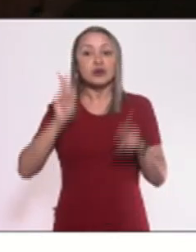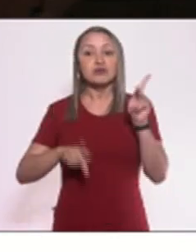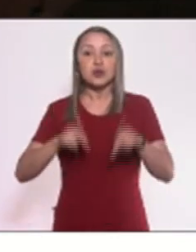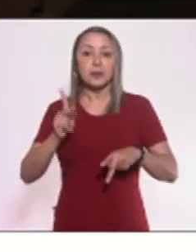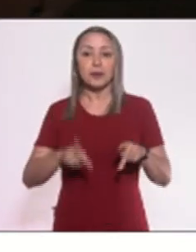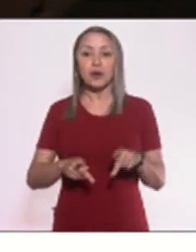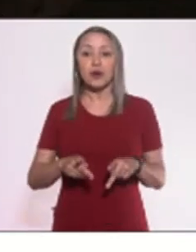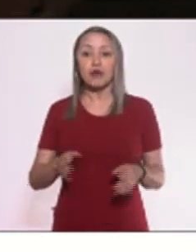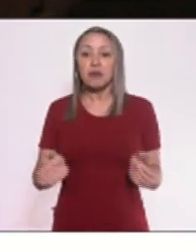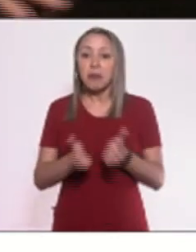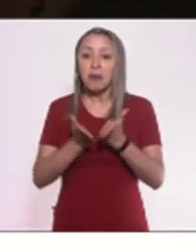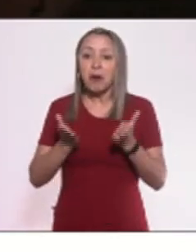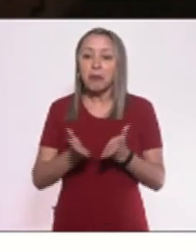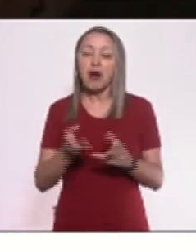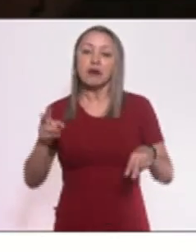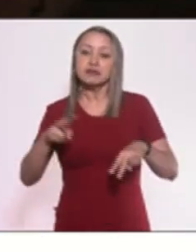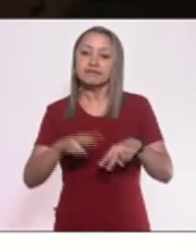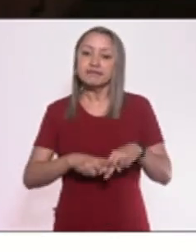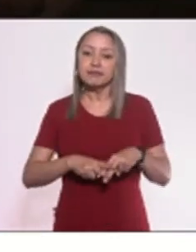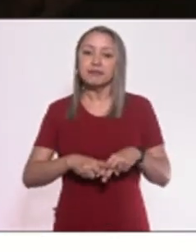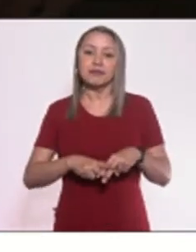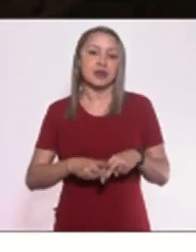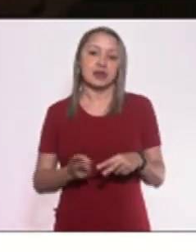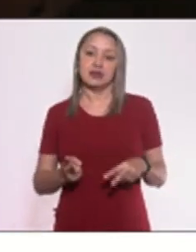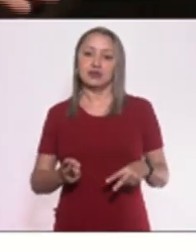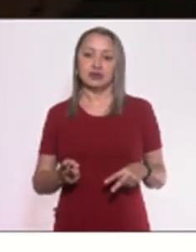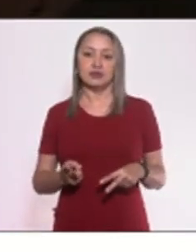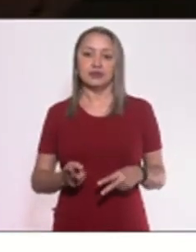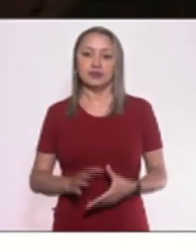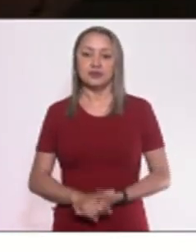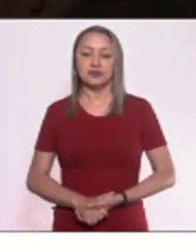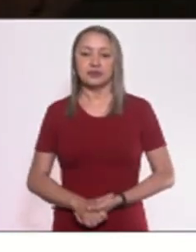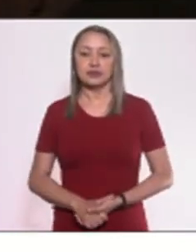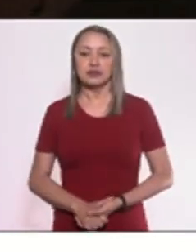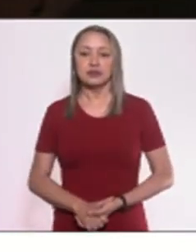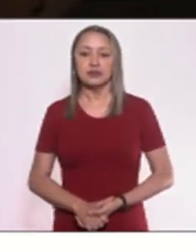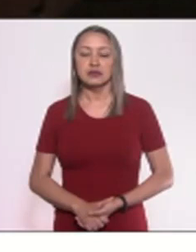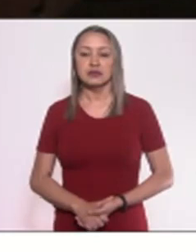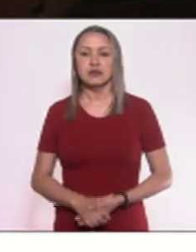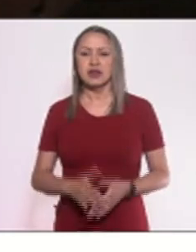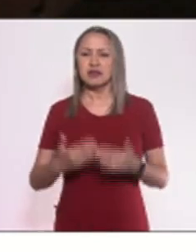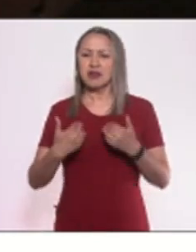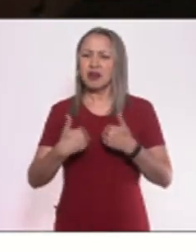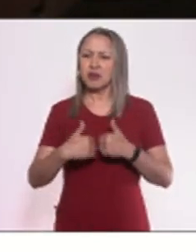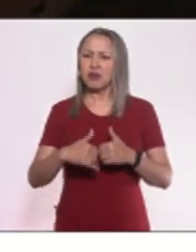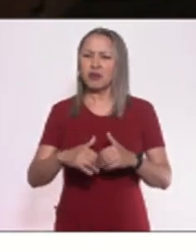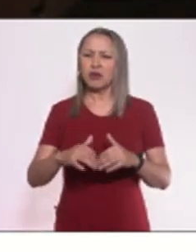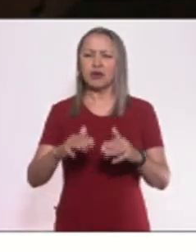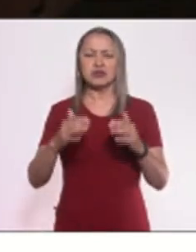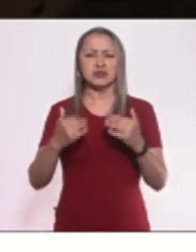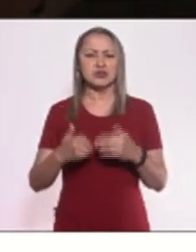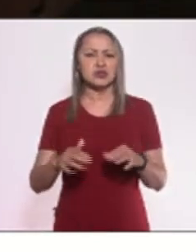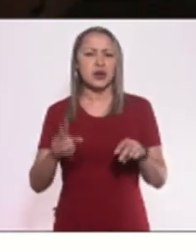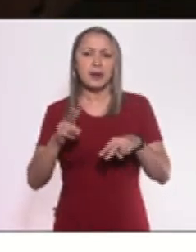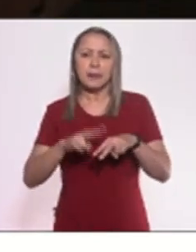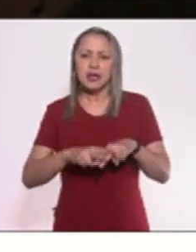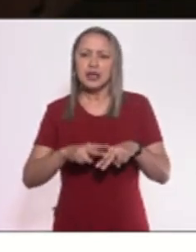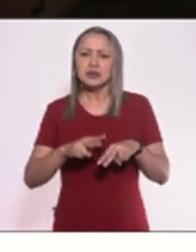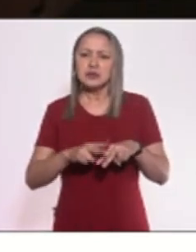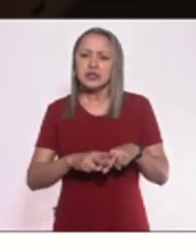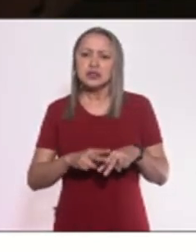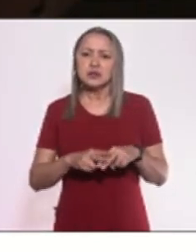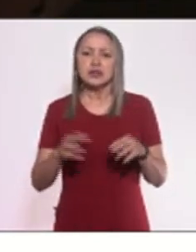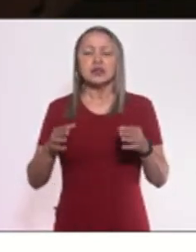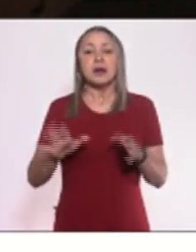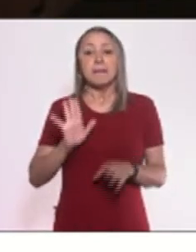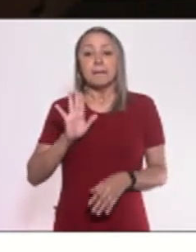cautelar dele, a prisão cautelar, vai se estender por todo o julgamento. Muitos